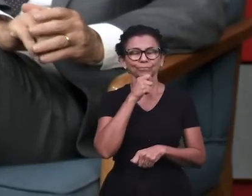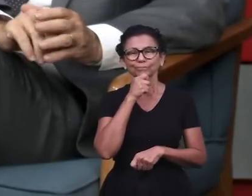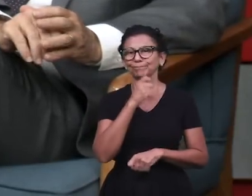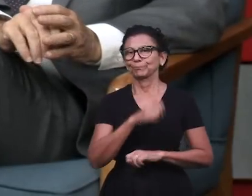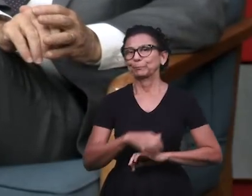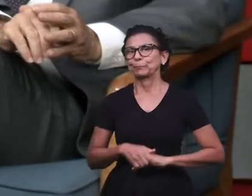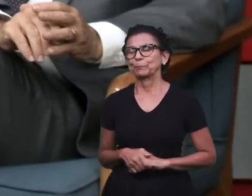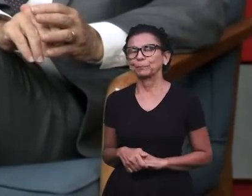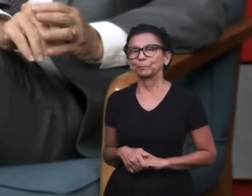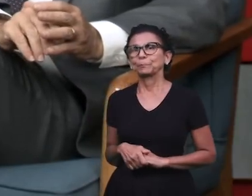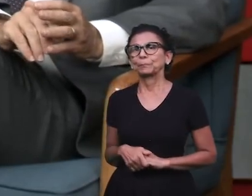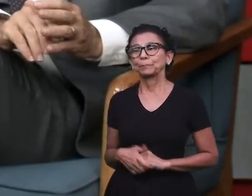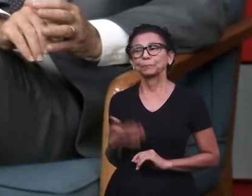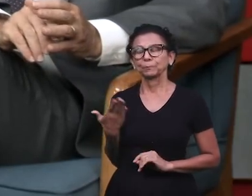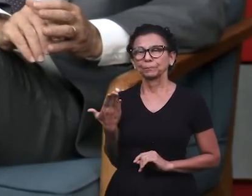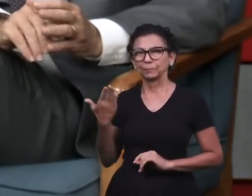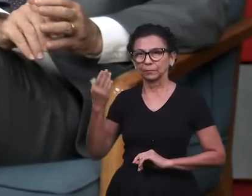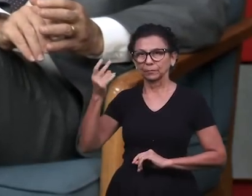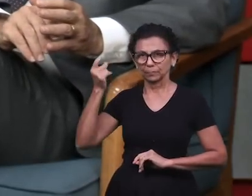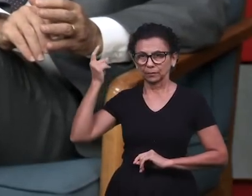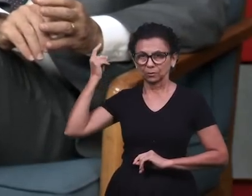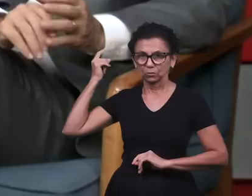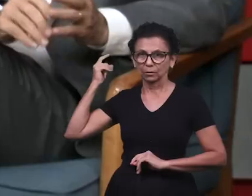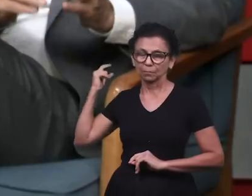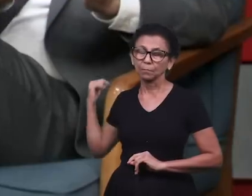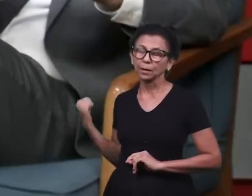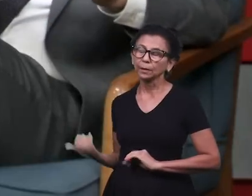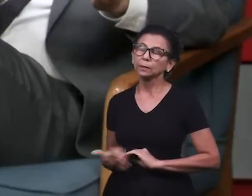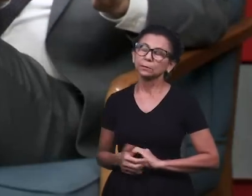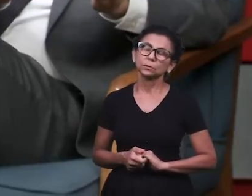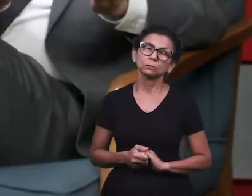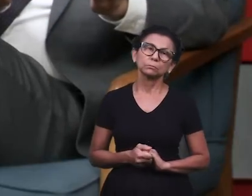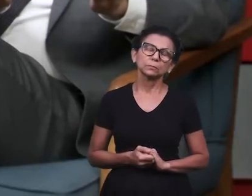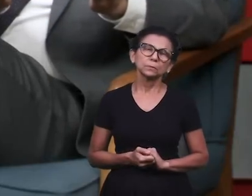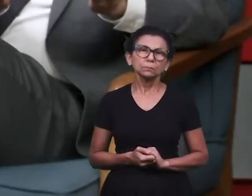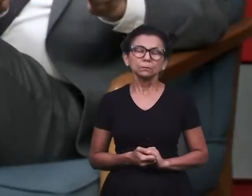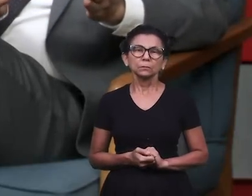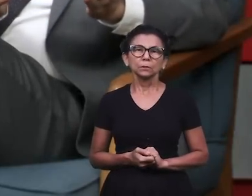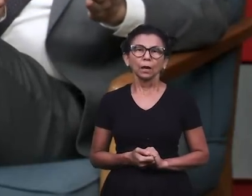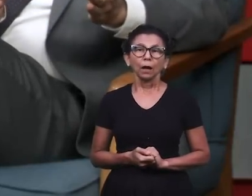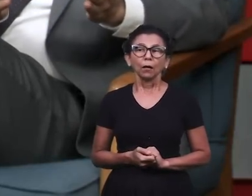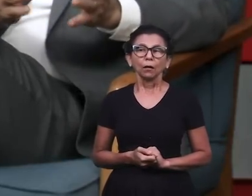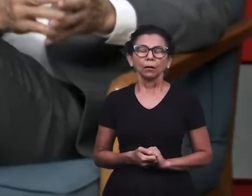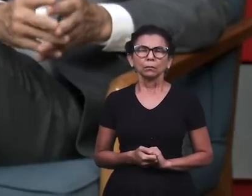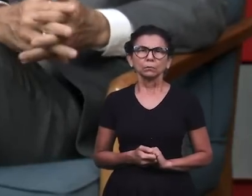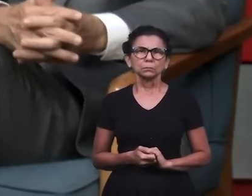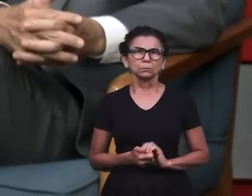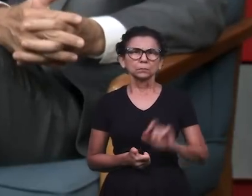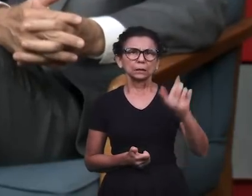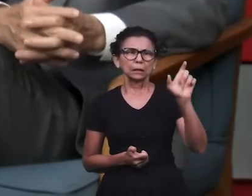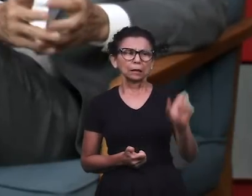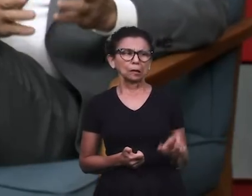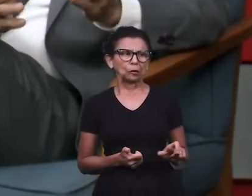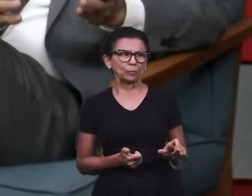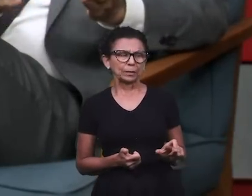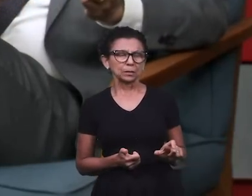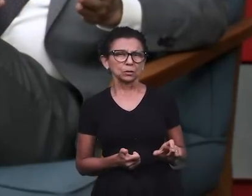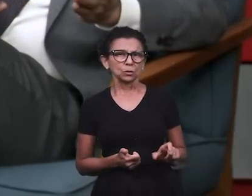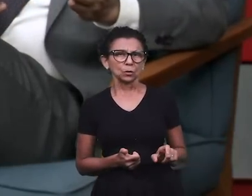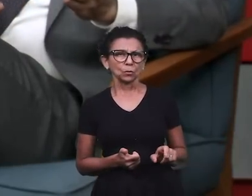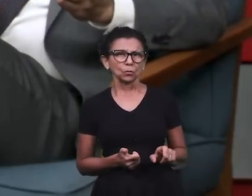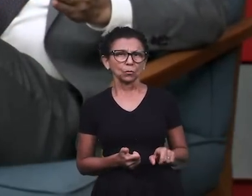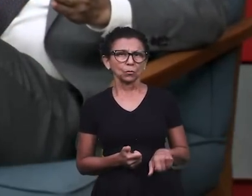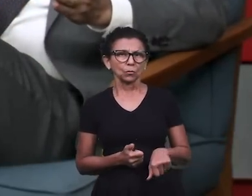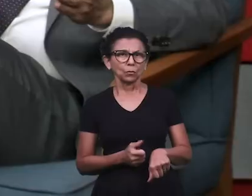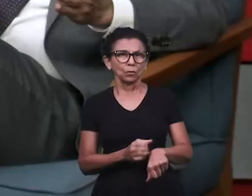naquela época, quando se percebia que a pessoa era